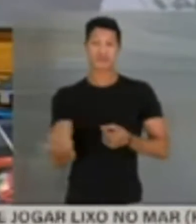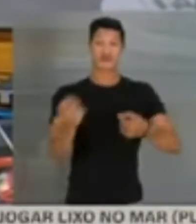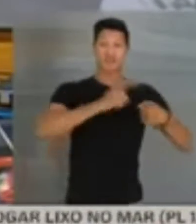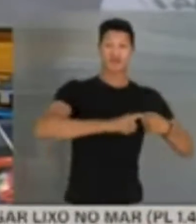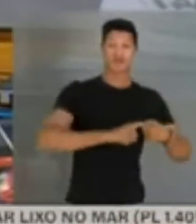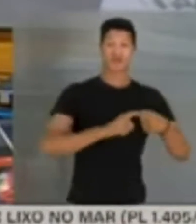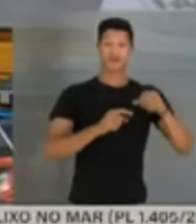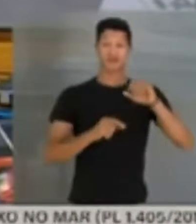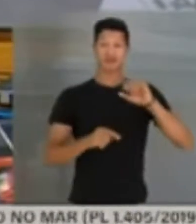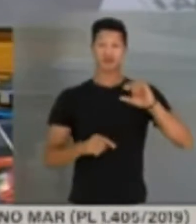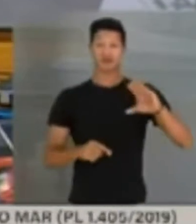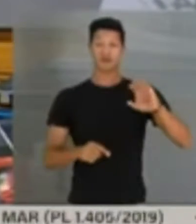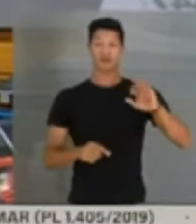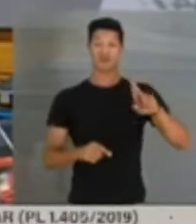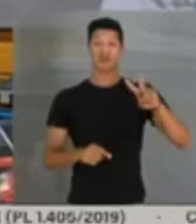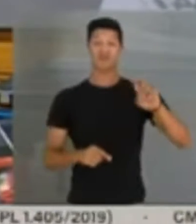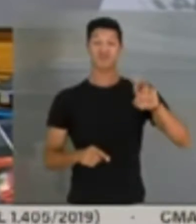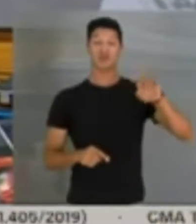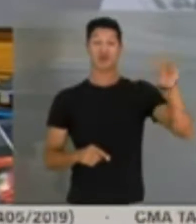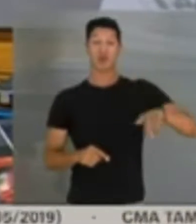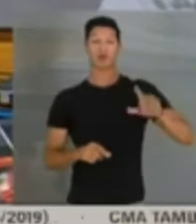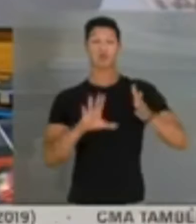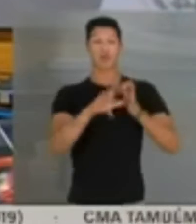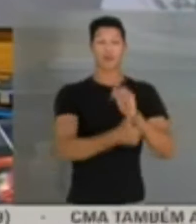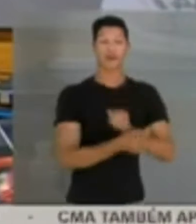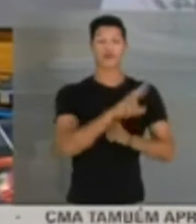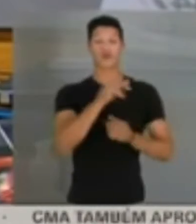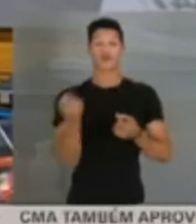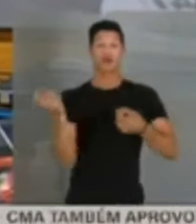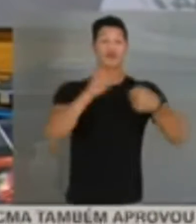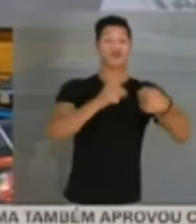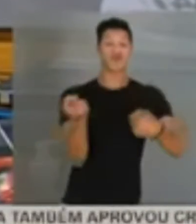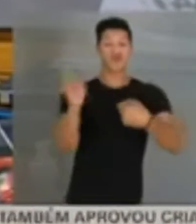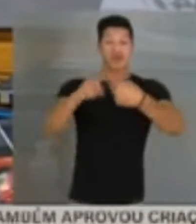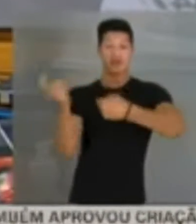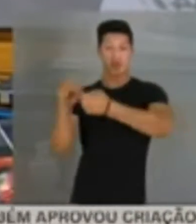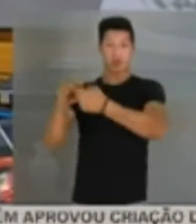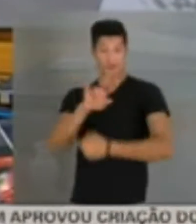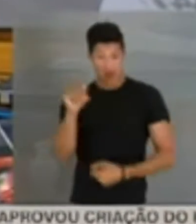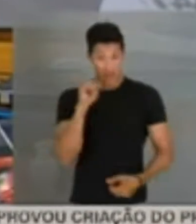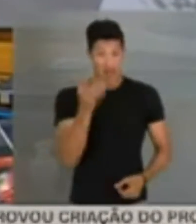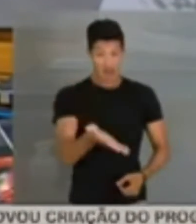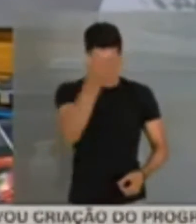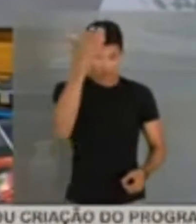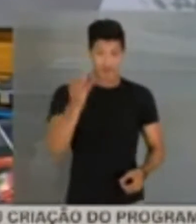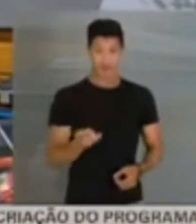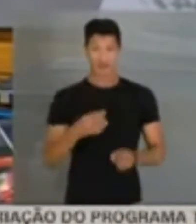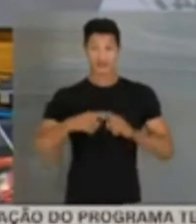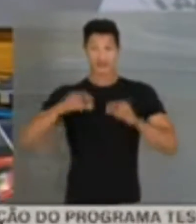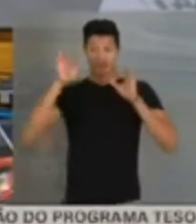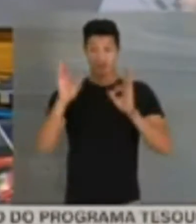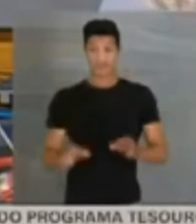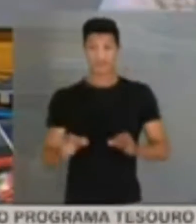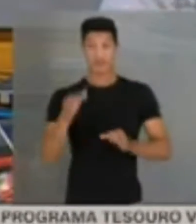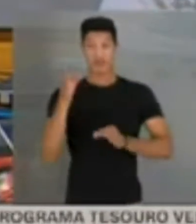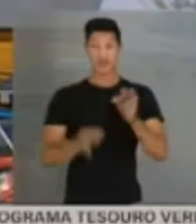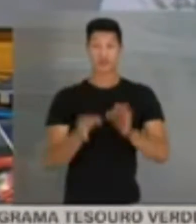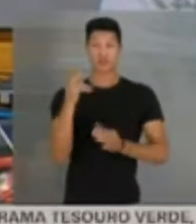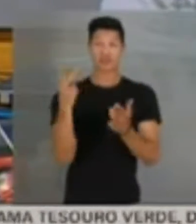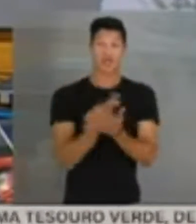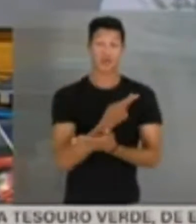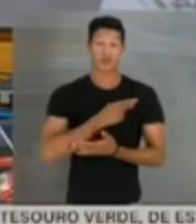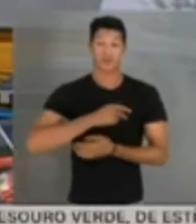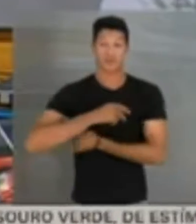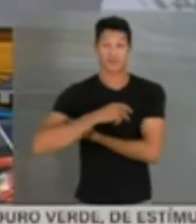Vai devolver para o Cerveró que foi roubado? Vai devolver para tantos outros? Porque certamente a justiça